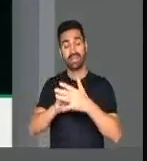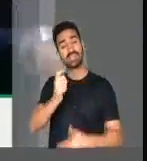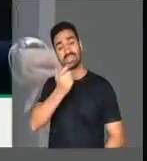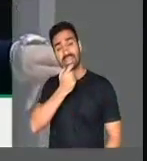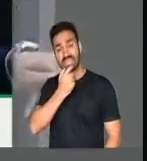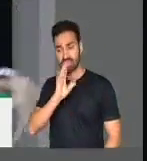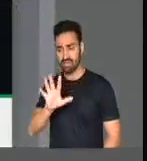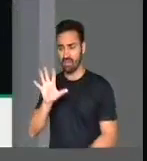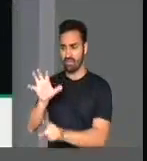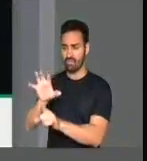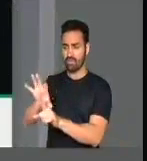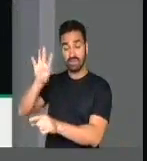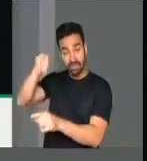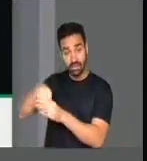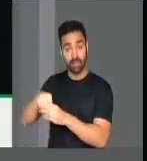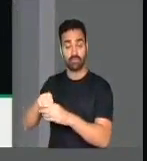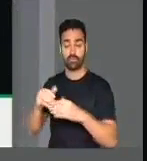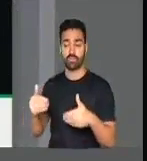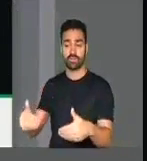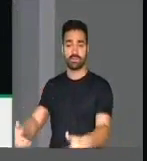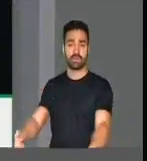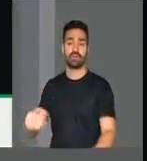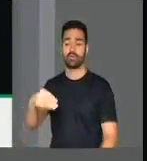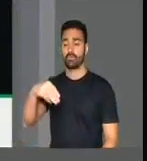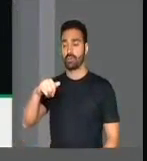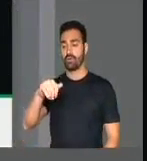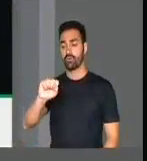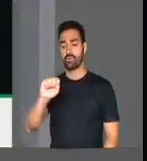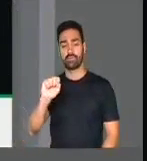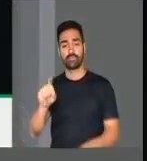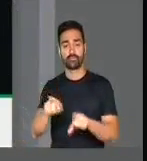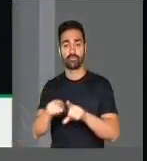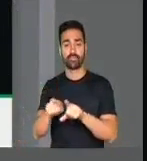lobby feito dentro do Ministério das Minas e Energia, ganharam